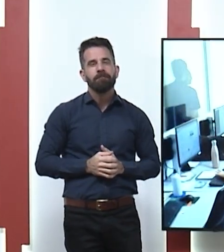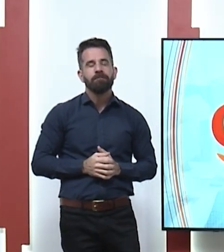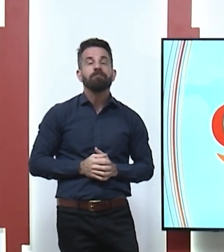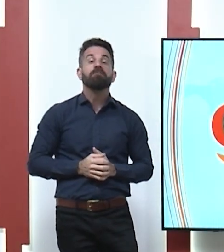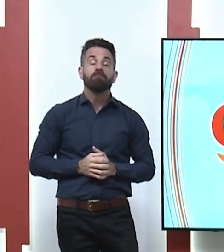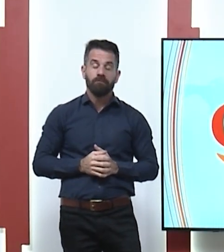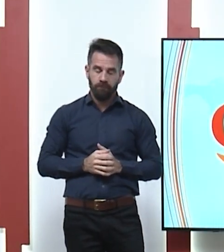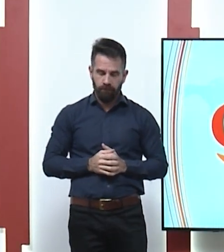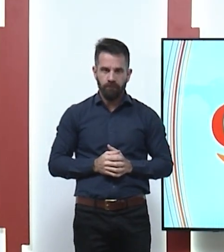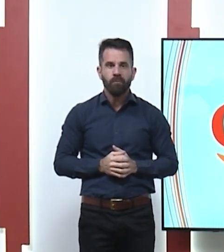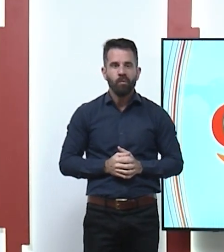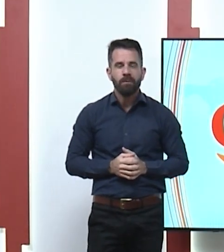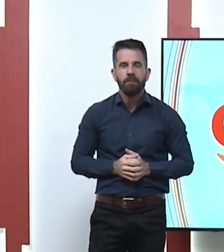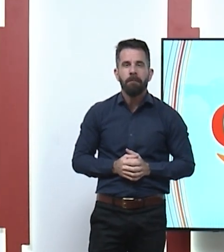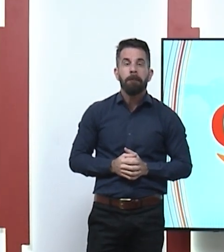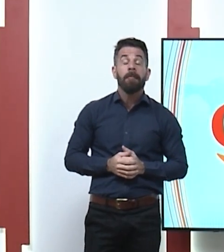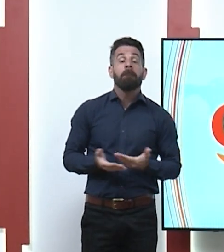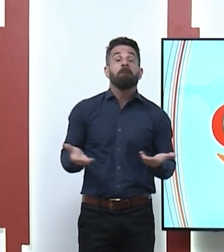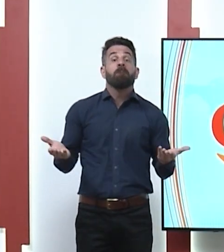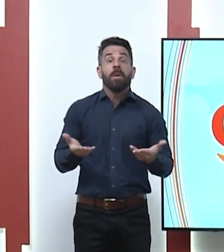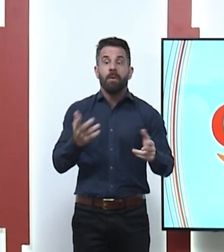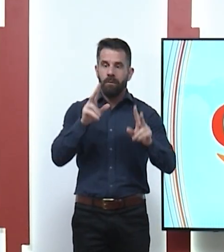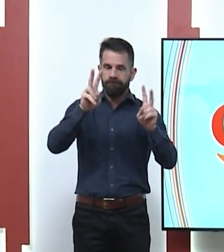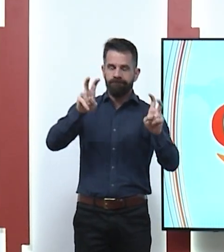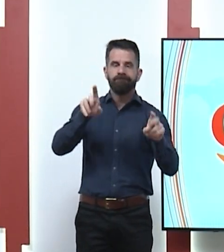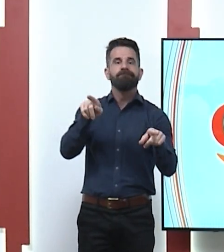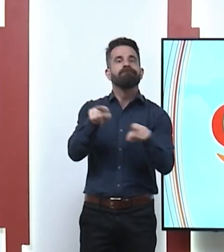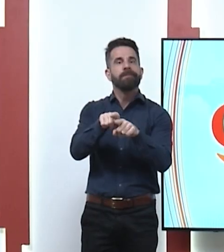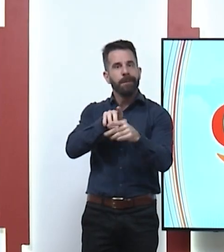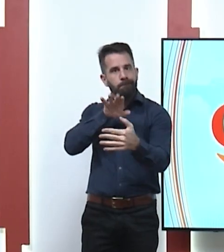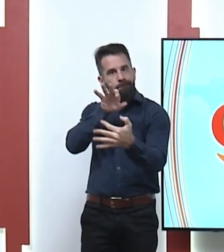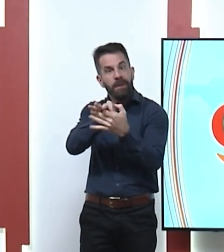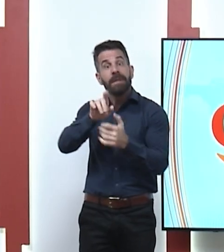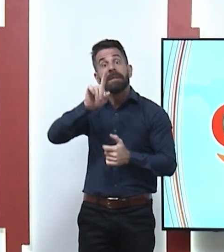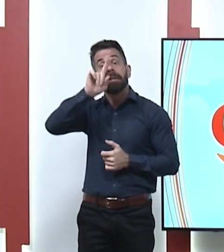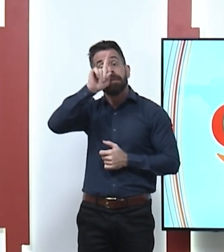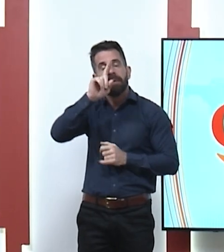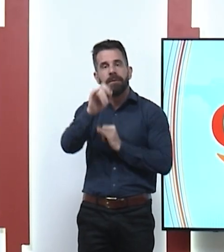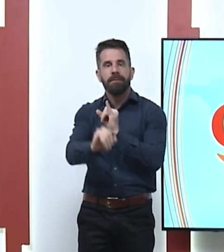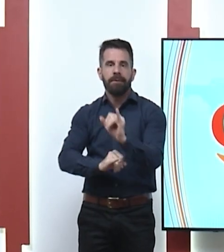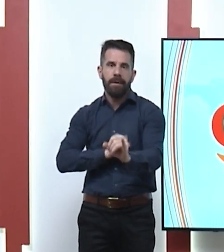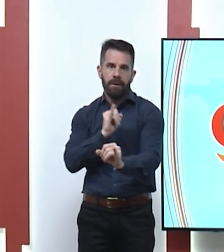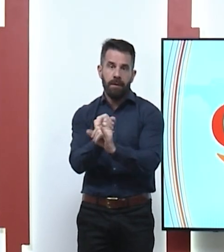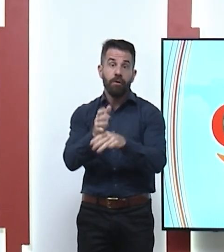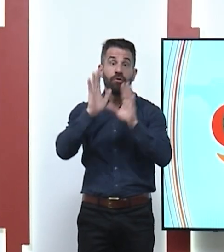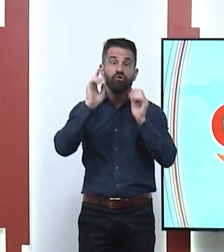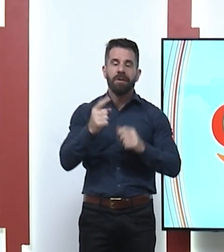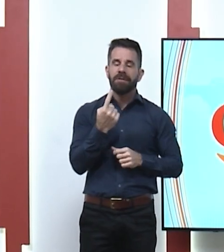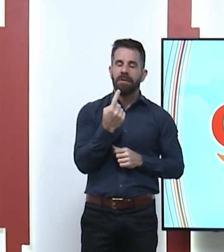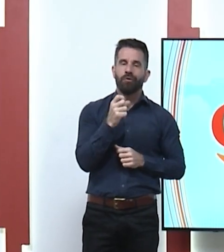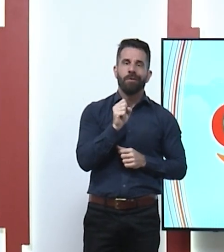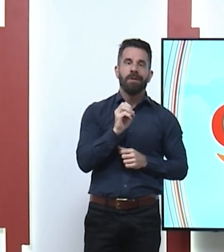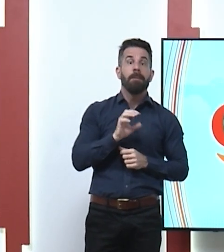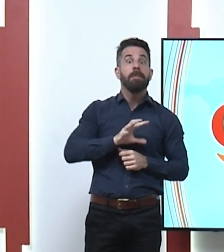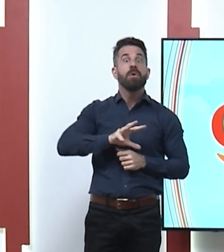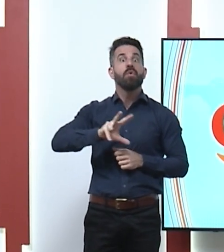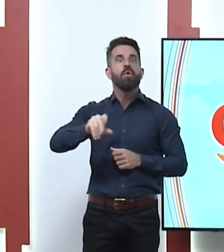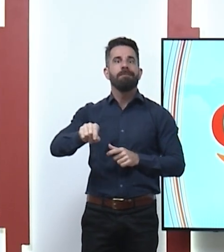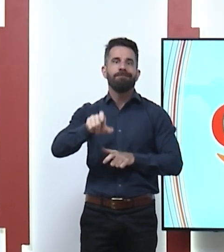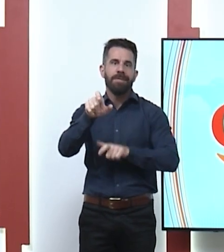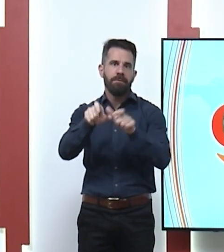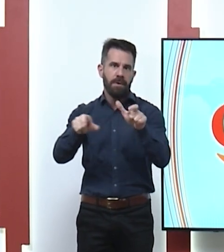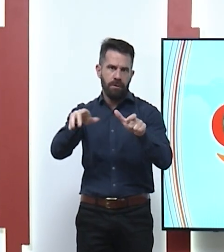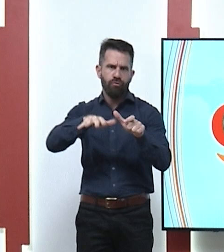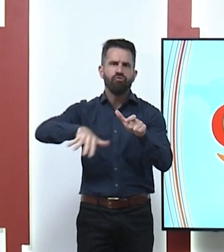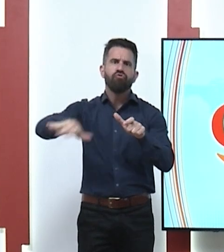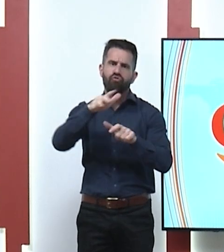e agora a gente fala também sobre riscos da internet. Com mais de 180 milhões de usuários, né, nesse